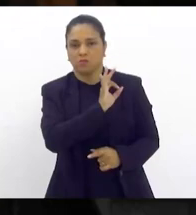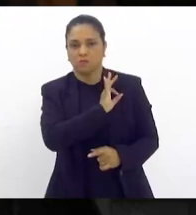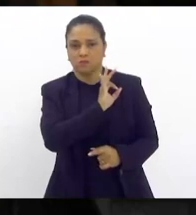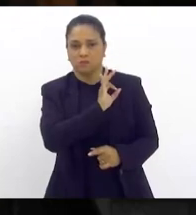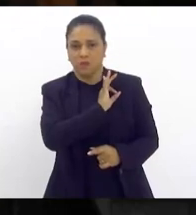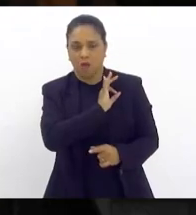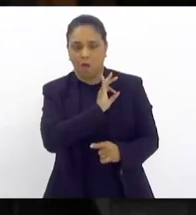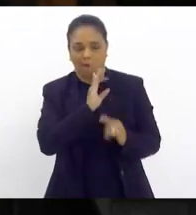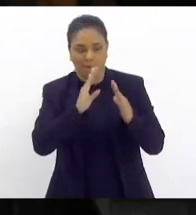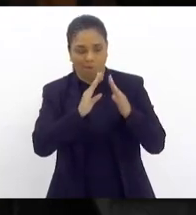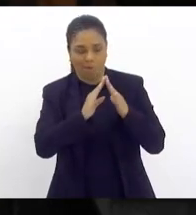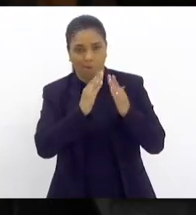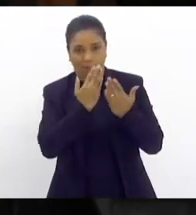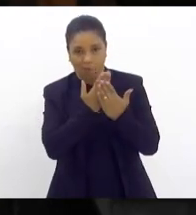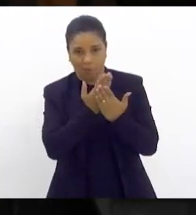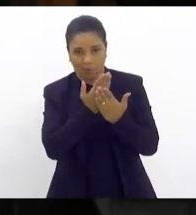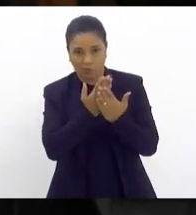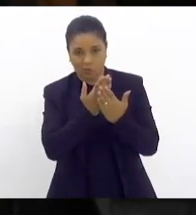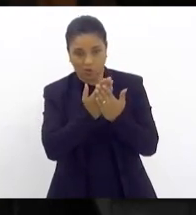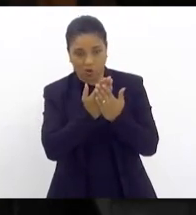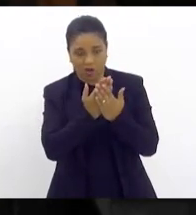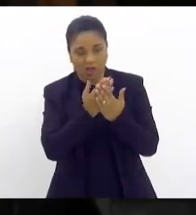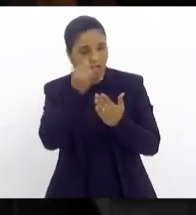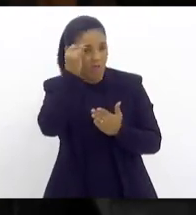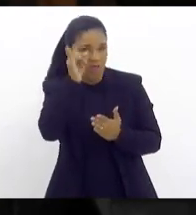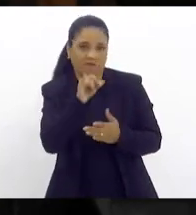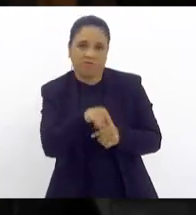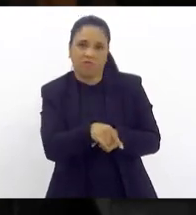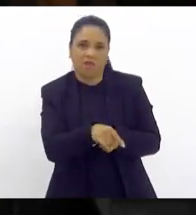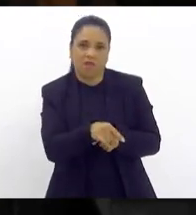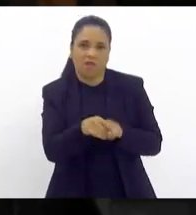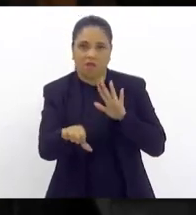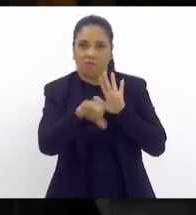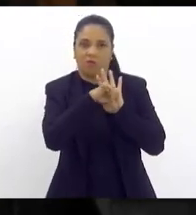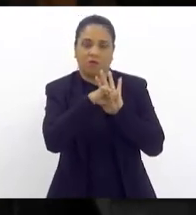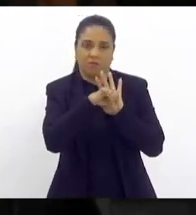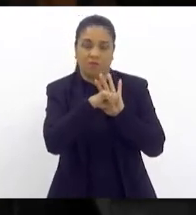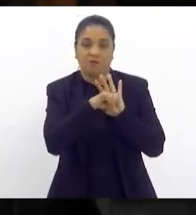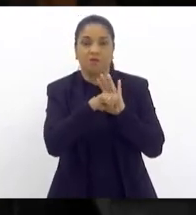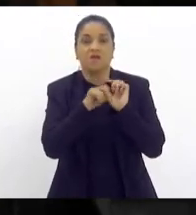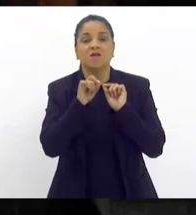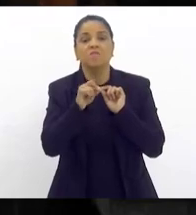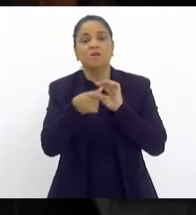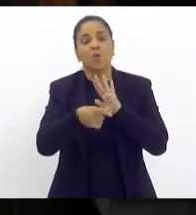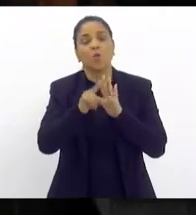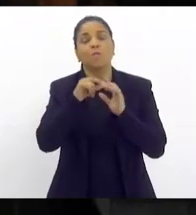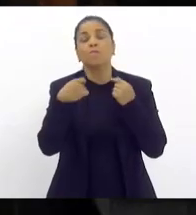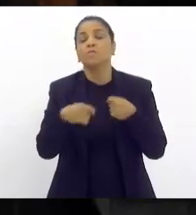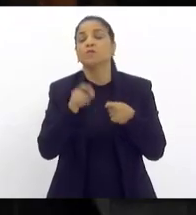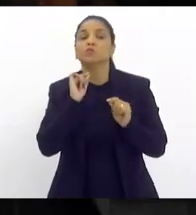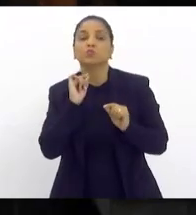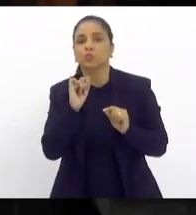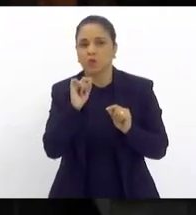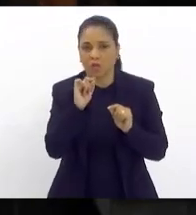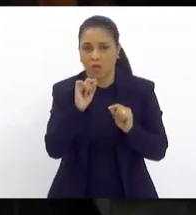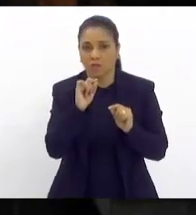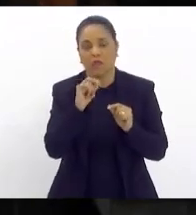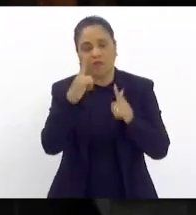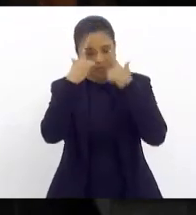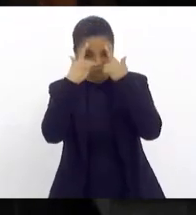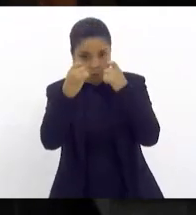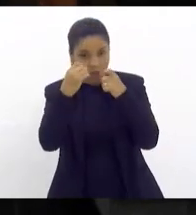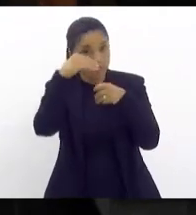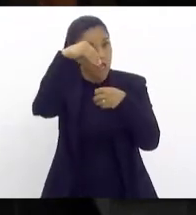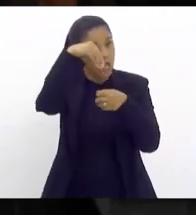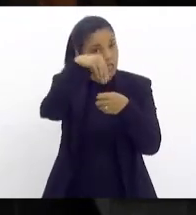ter prevenido um atentado dessa natureza você tem que trabalhar no caso da violência interna que tem a violência externa também